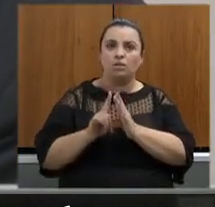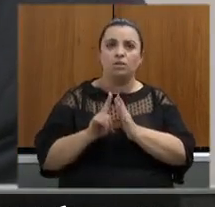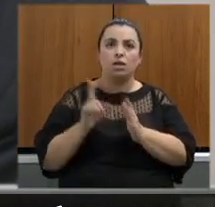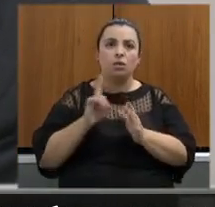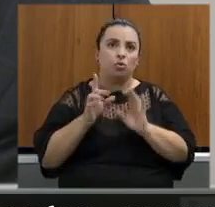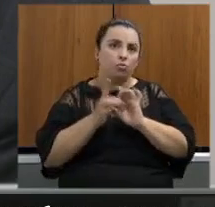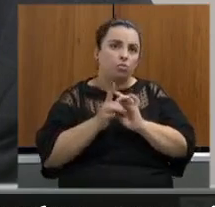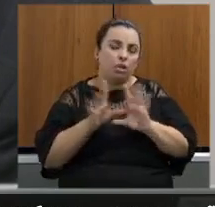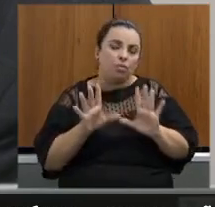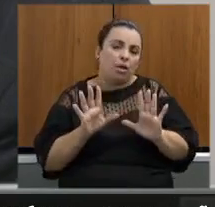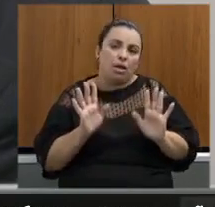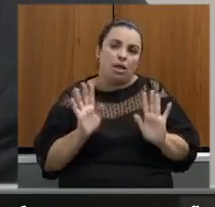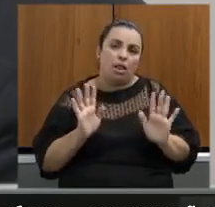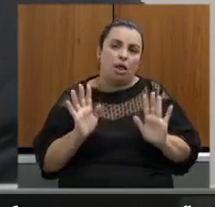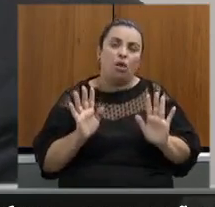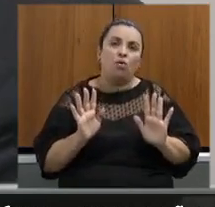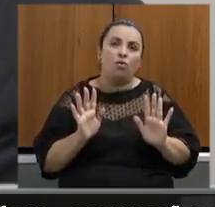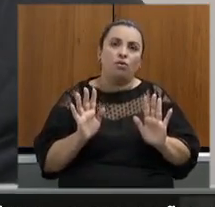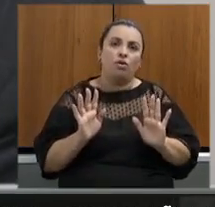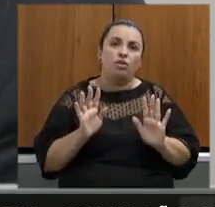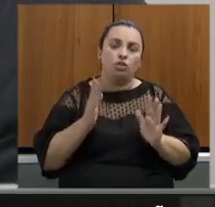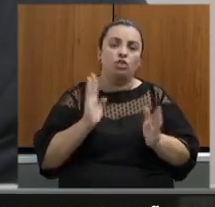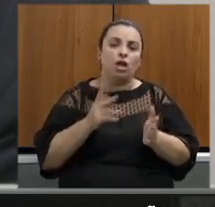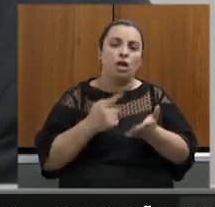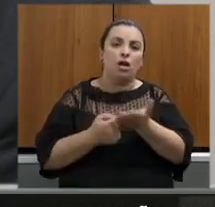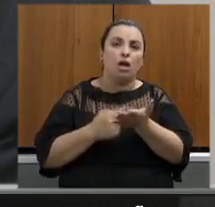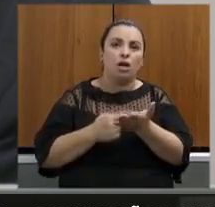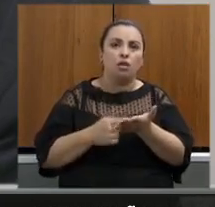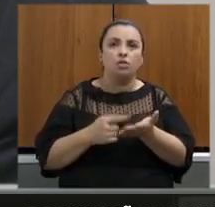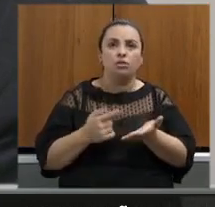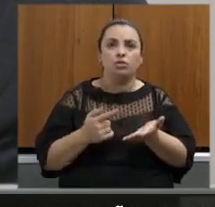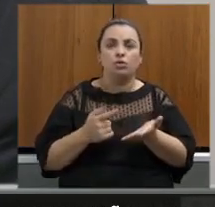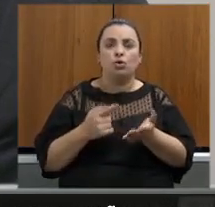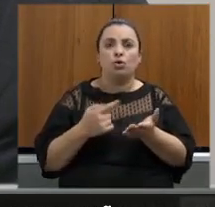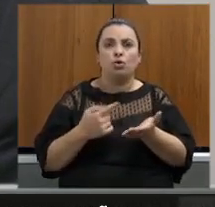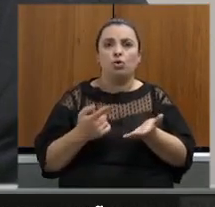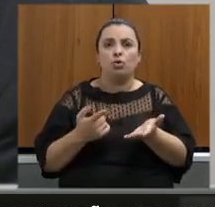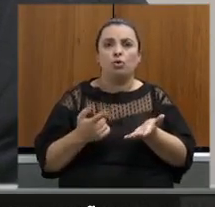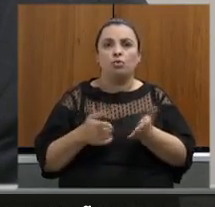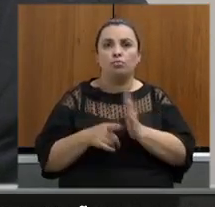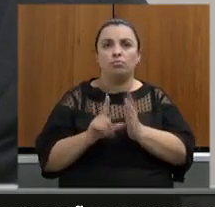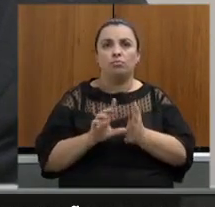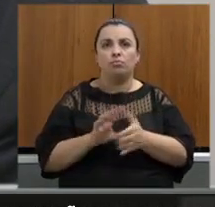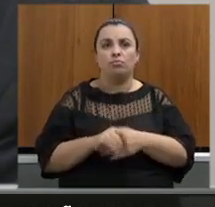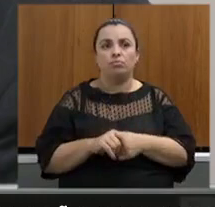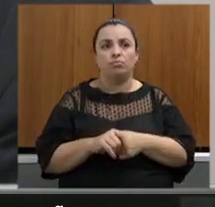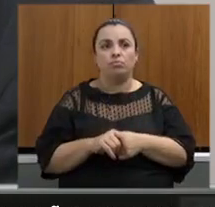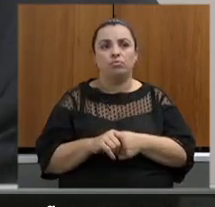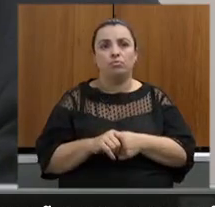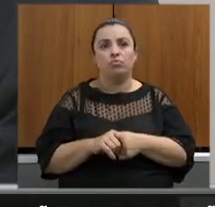fui fiel ao foi acertado antes dos parlamentares que responde primeiro